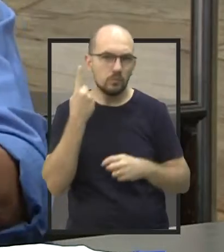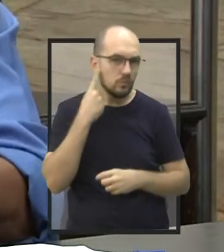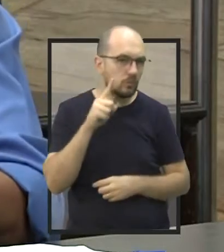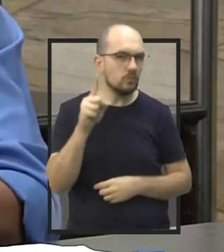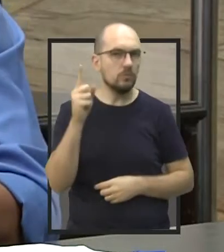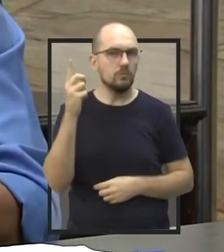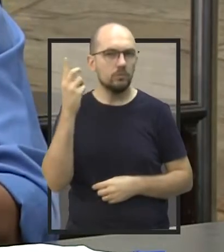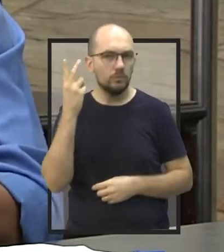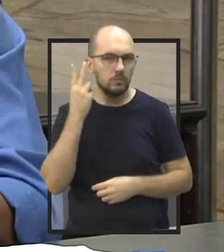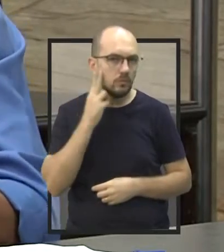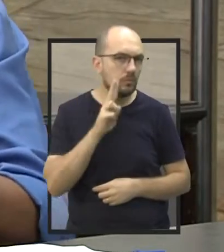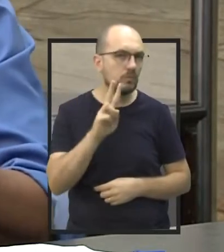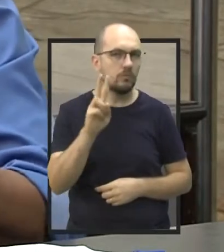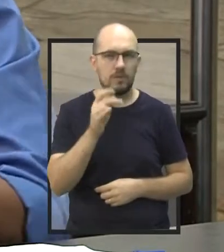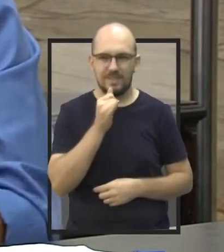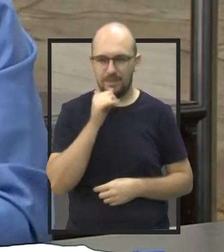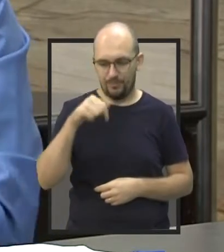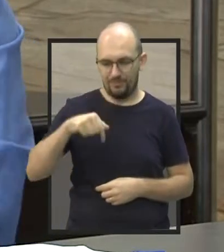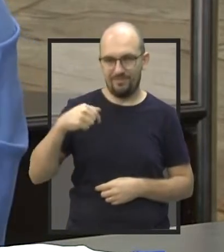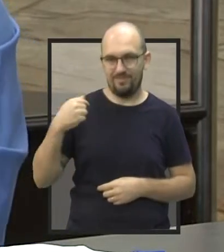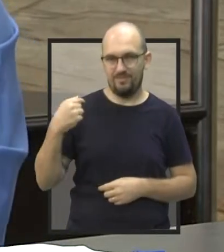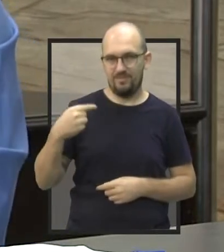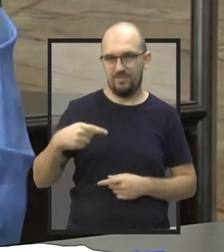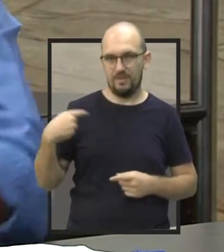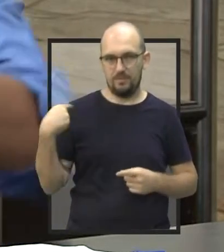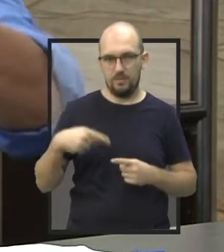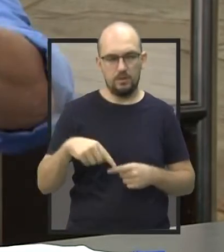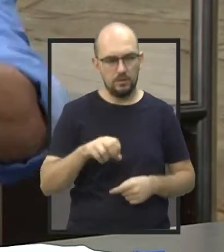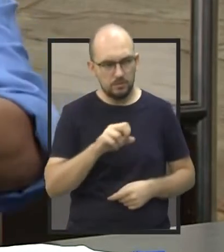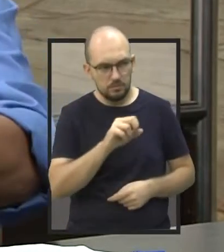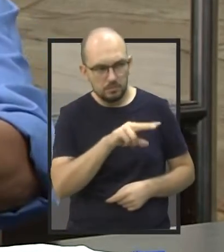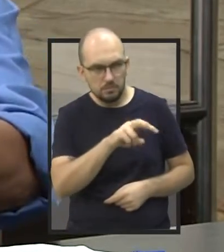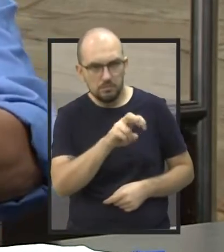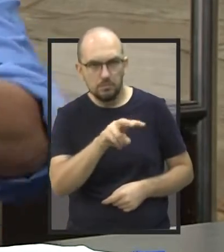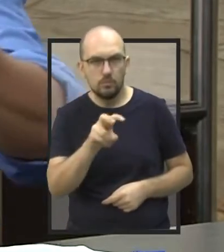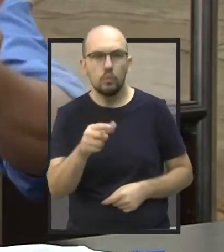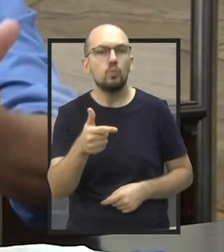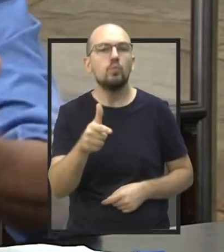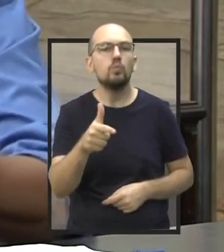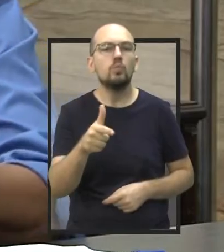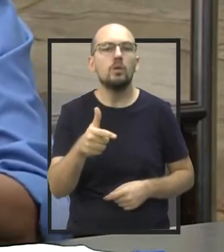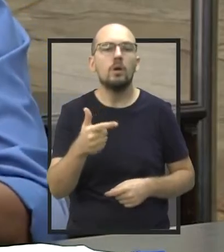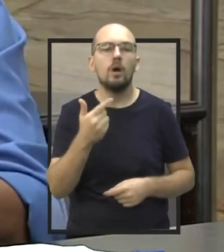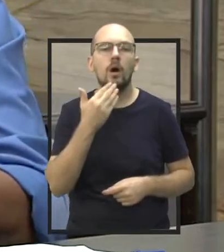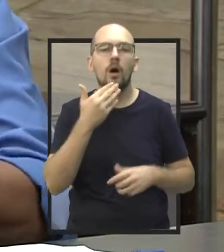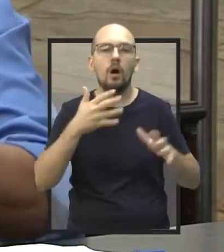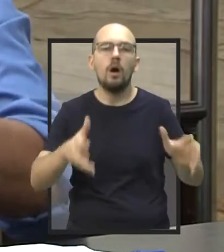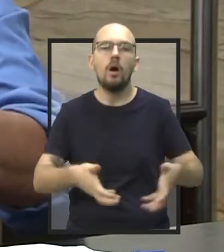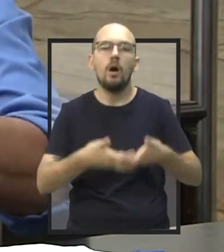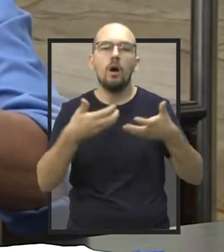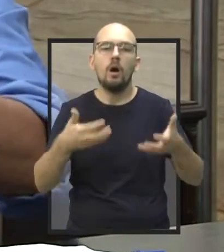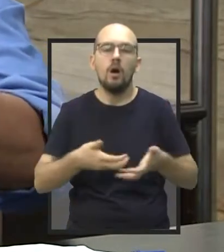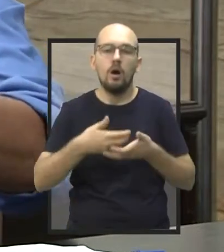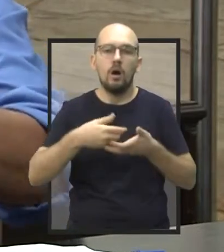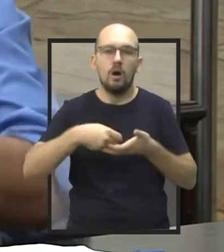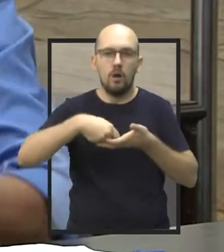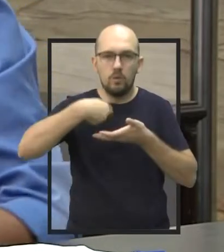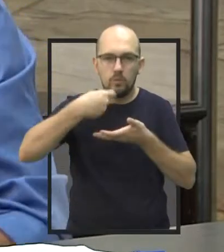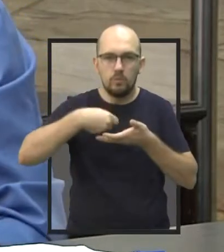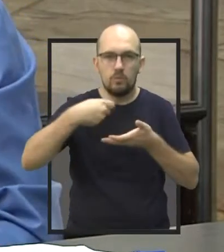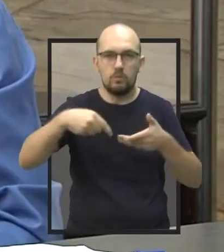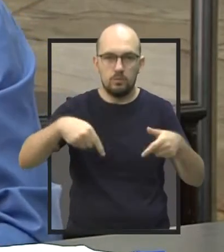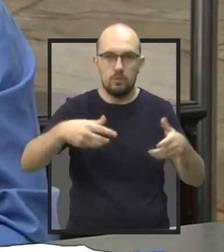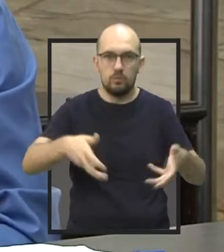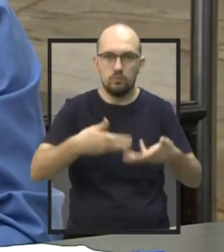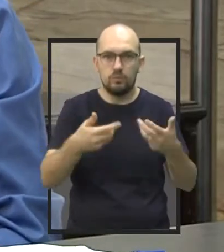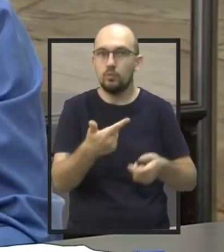segundo dia, por exemplo, dessa semana, não tinha hortifruti na escola. Então, isso eu acredito que o poder